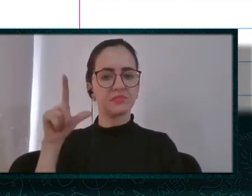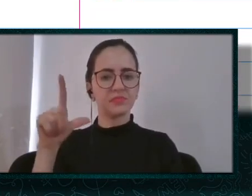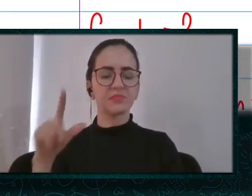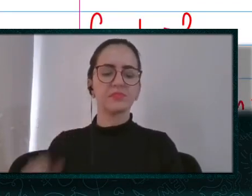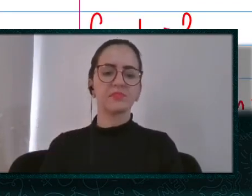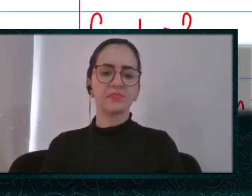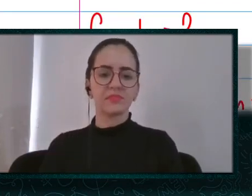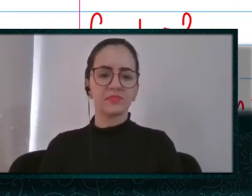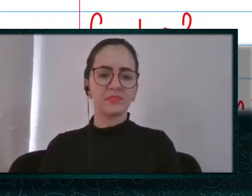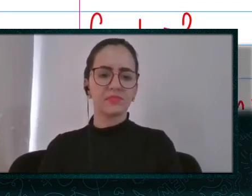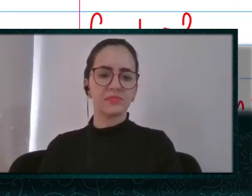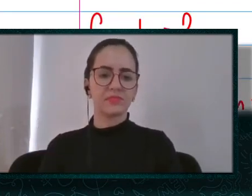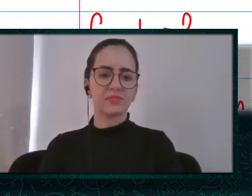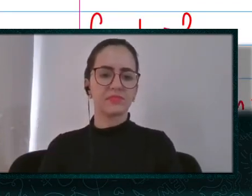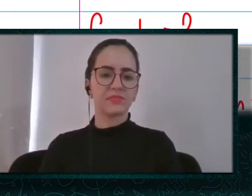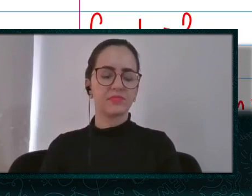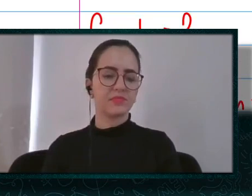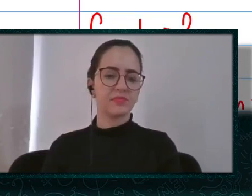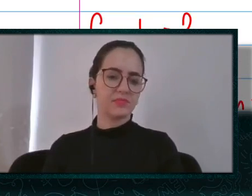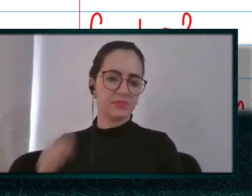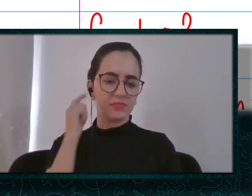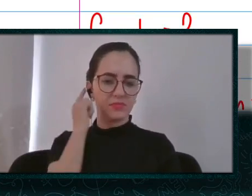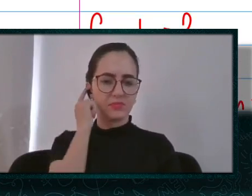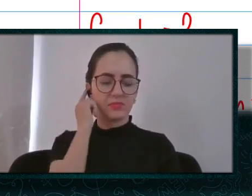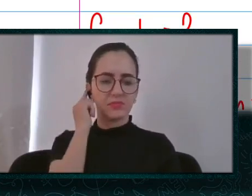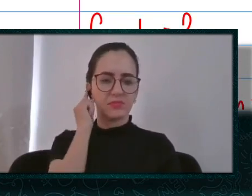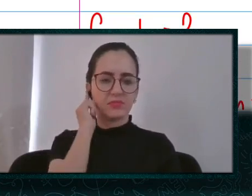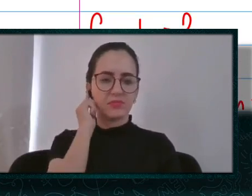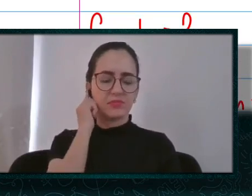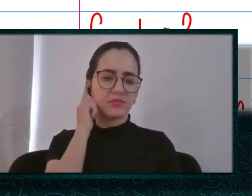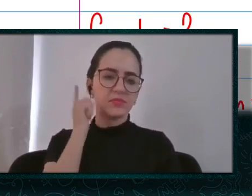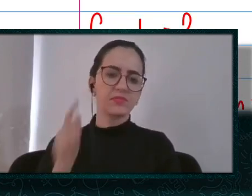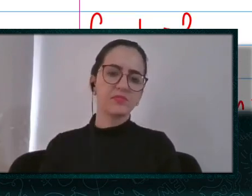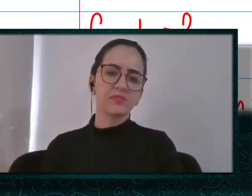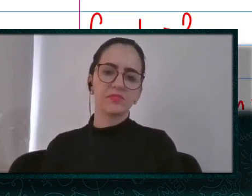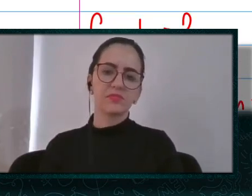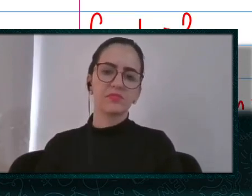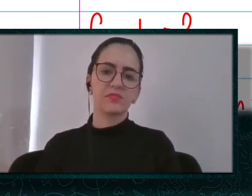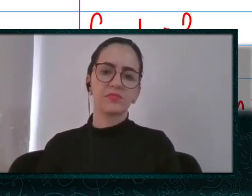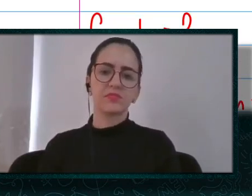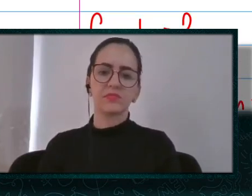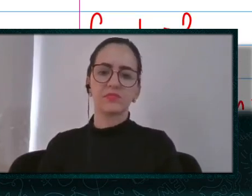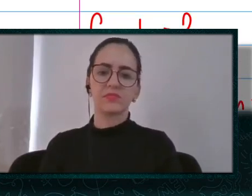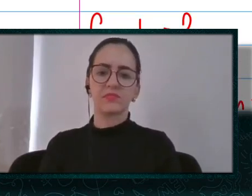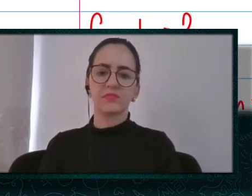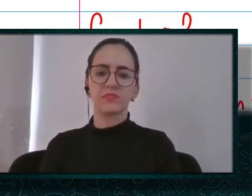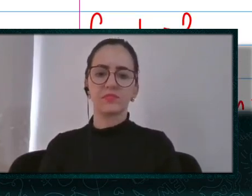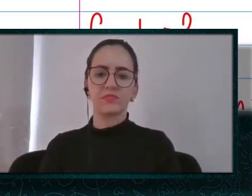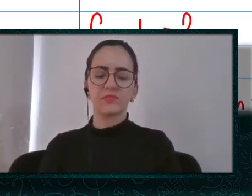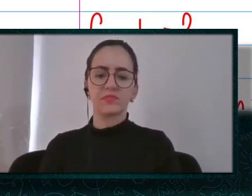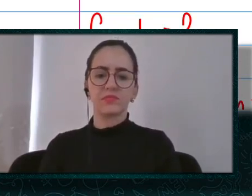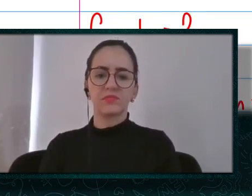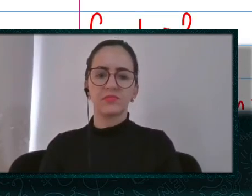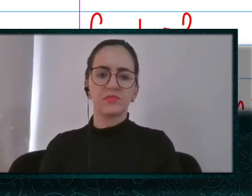Para resolver, eu vou seguir essa mesma linhazinha aqui. Eu até apaguei ela, mas já me arrependi de ter apagado. Vou aumentar ela